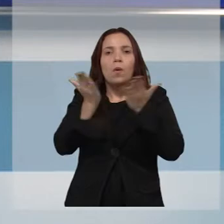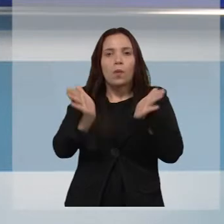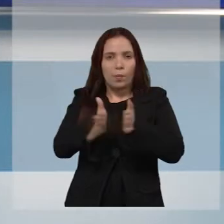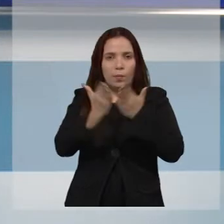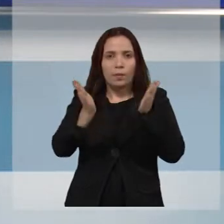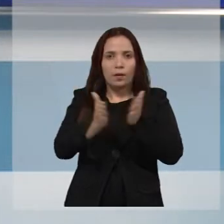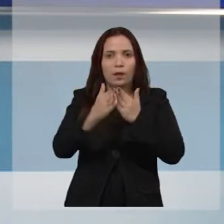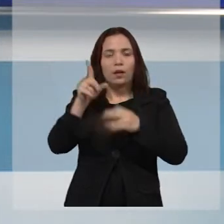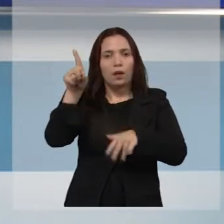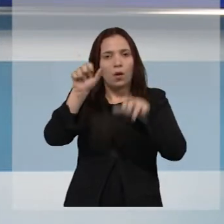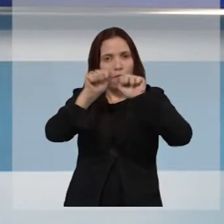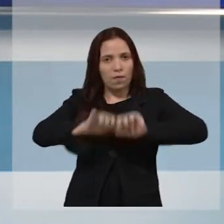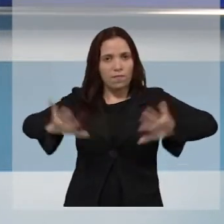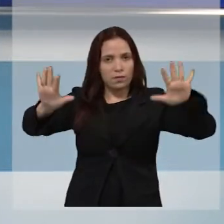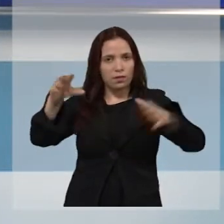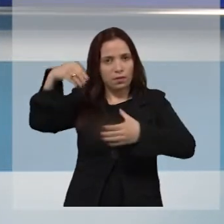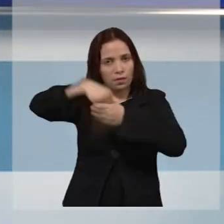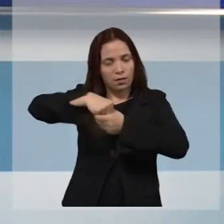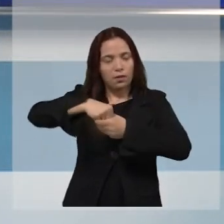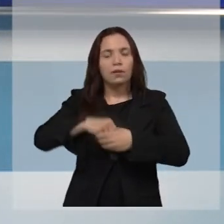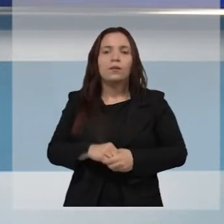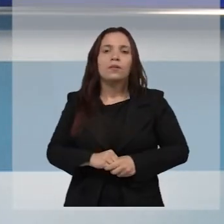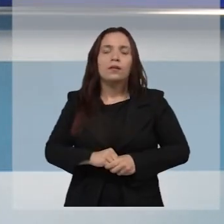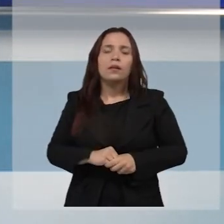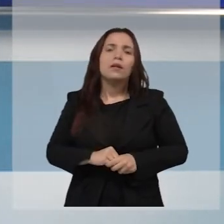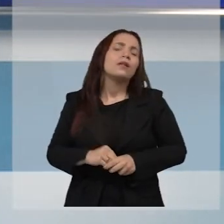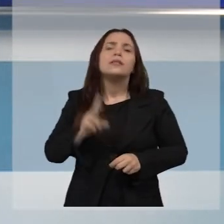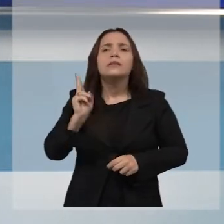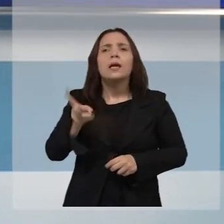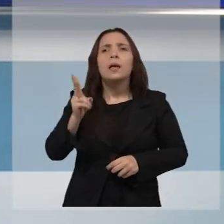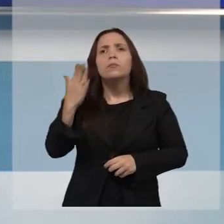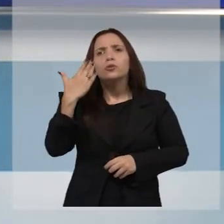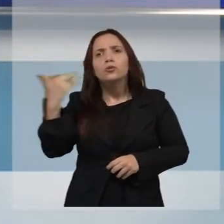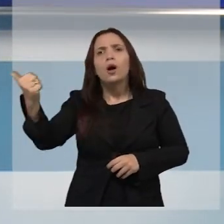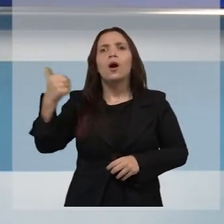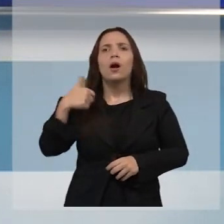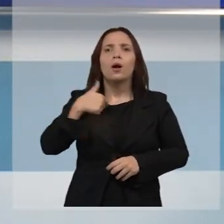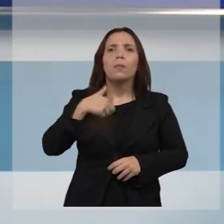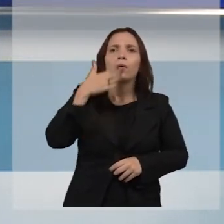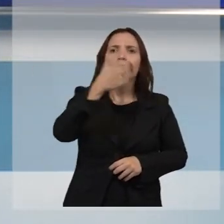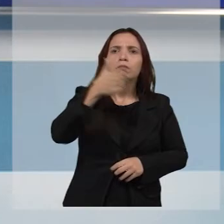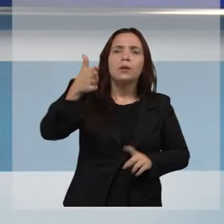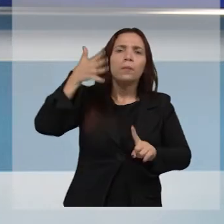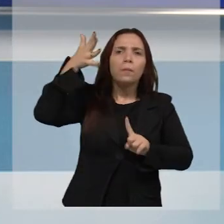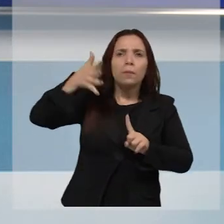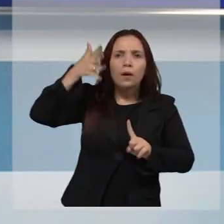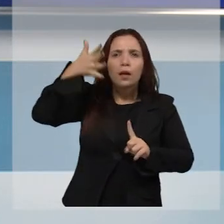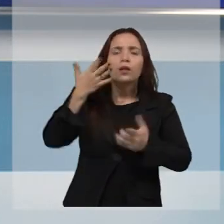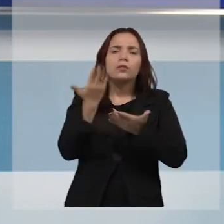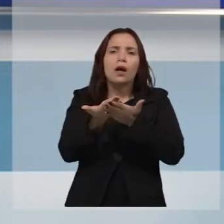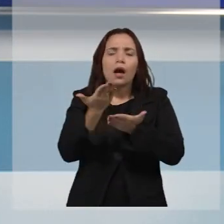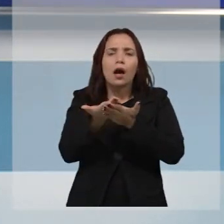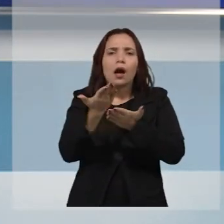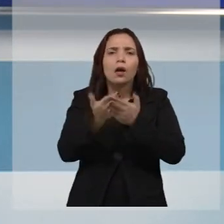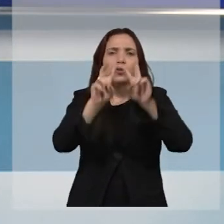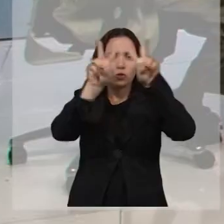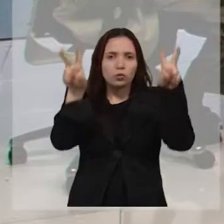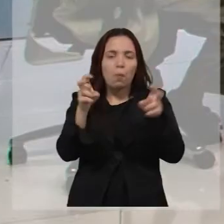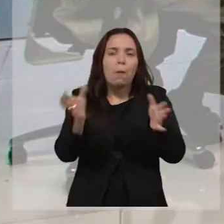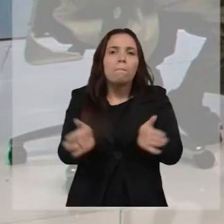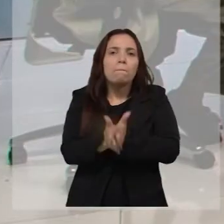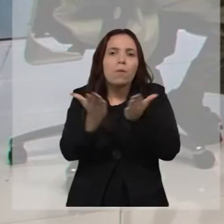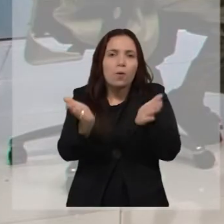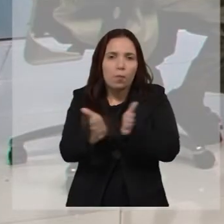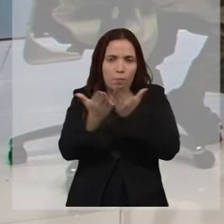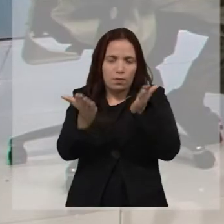no CAEM, que é vinculado à Universidade Federal do Ceará, e sempre que eu sou chamado a dar uma palestra ou dar uma aula sobre